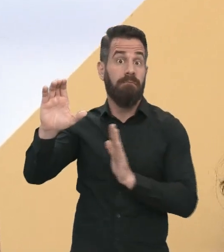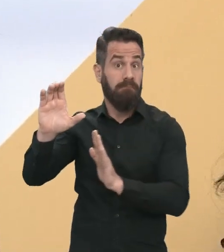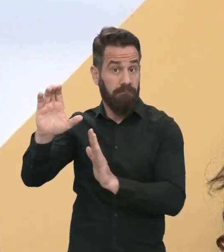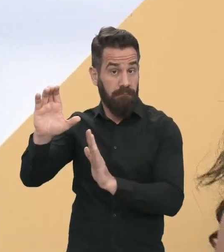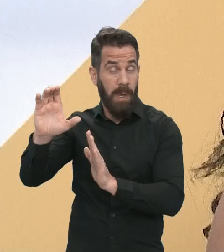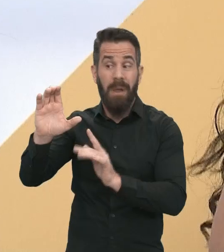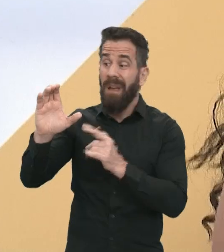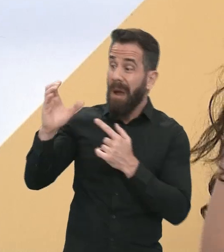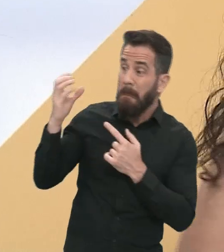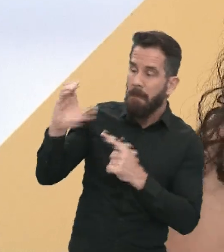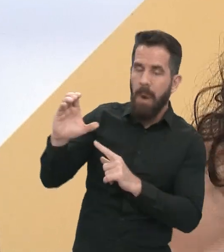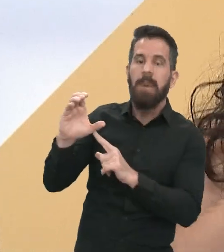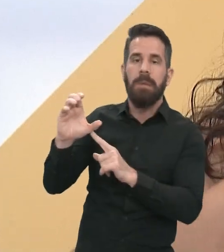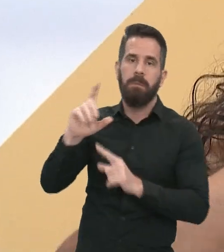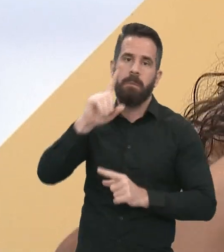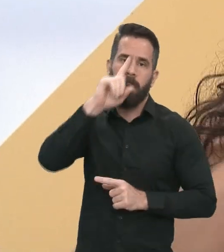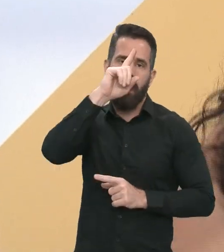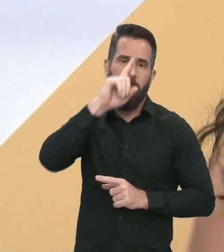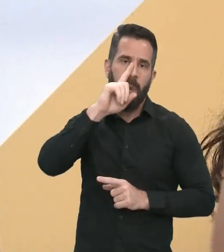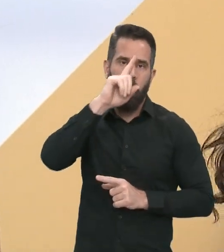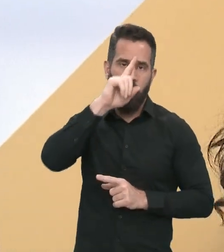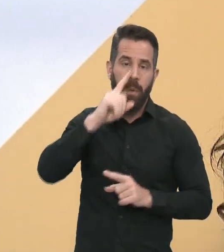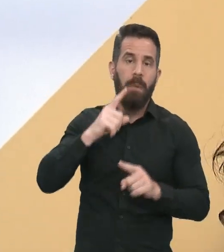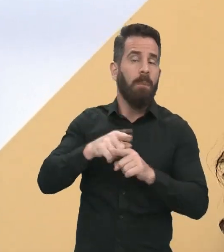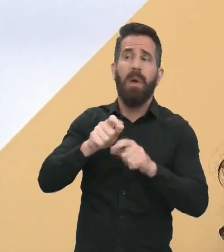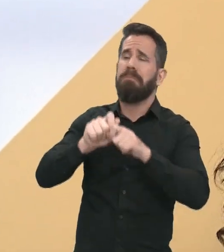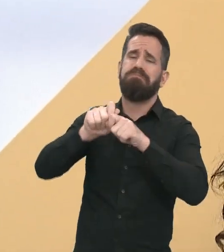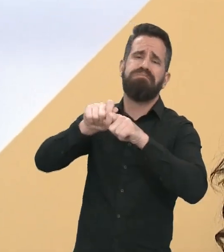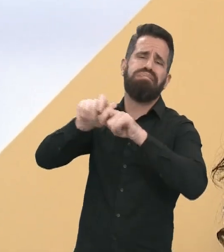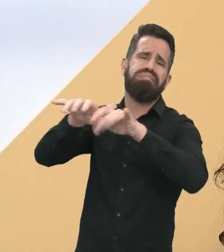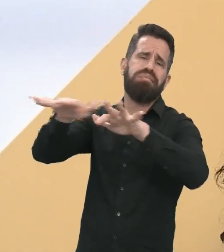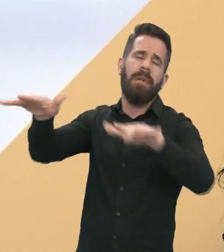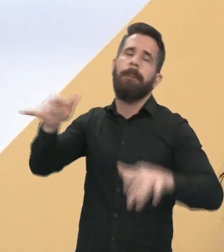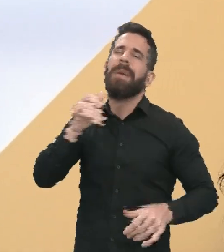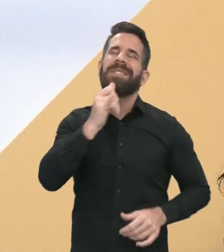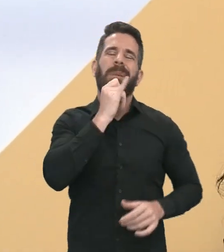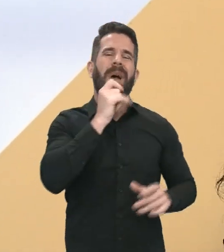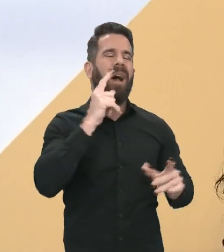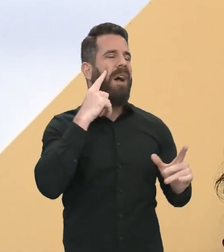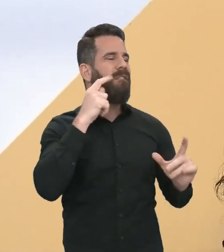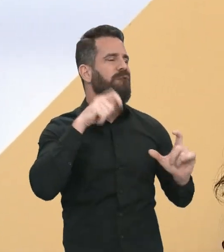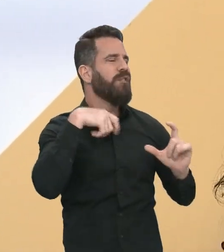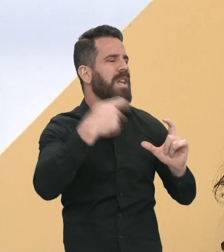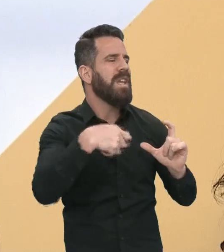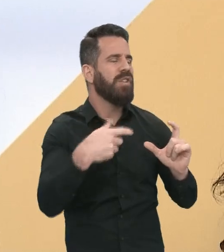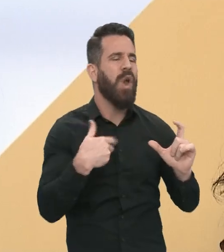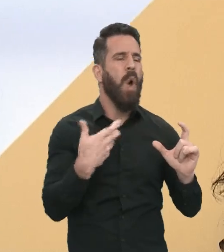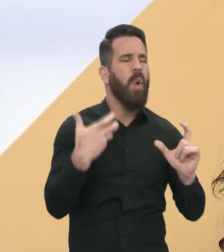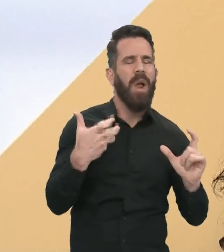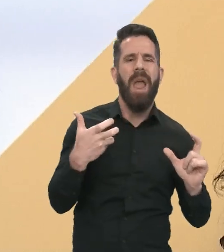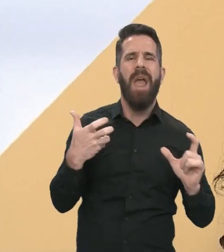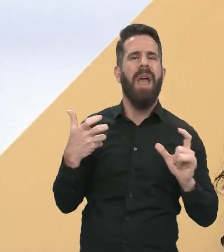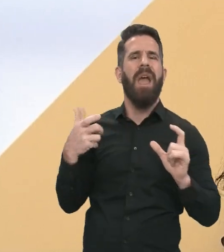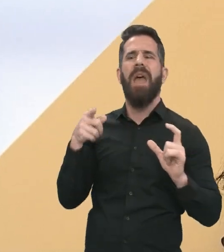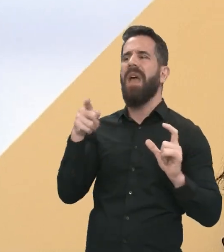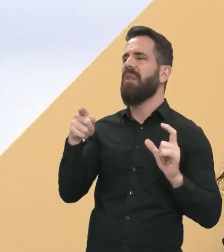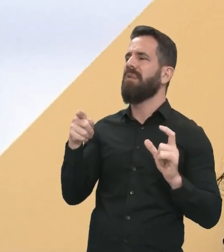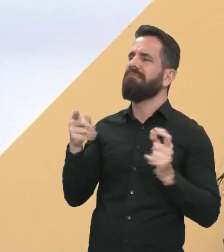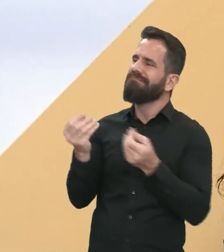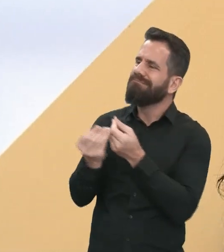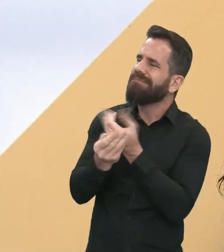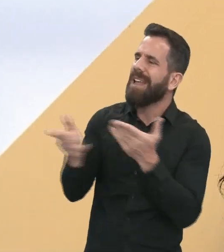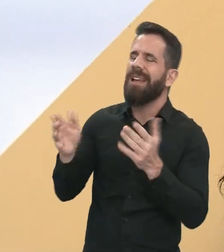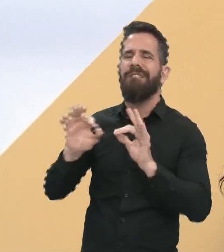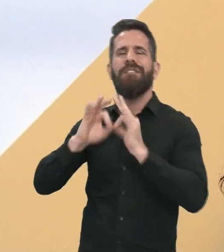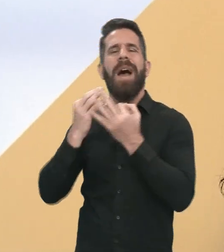rede. Então, você, por exemplo, postar um vídeo que você acha, eu quero guardar esse vídeo, eu quero que a minha família veja, vai ter um monte de outras pessoas ao redor